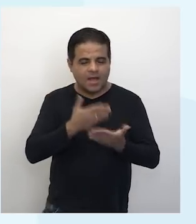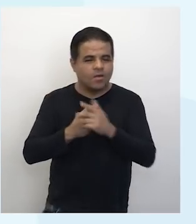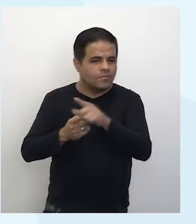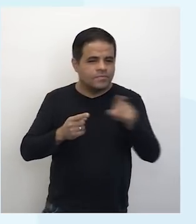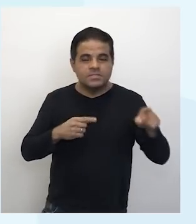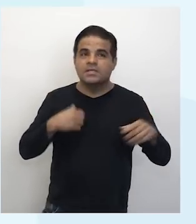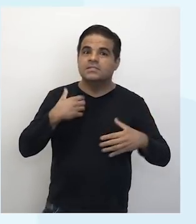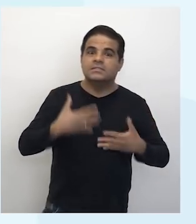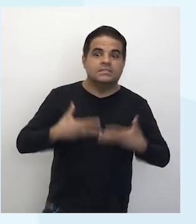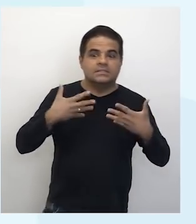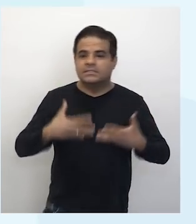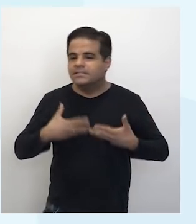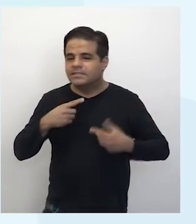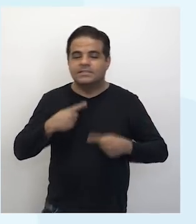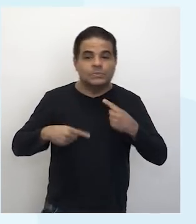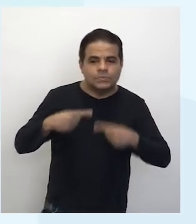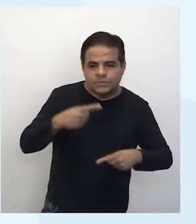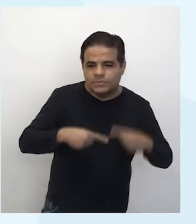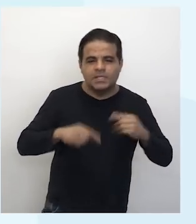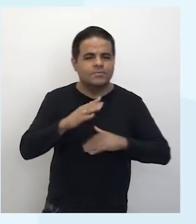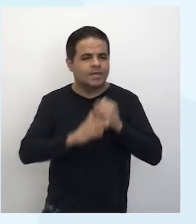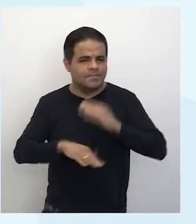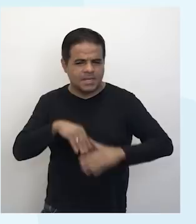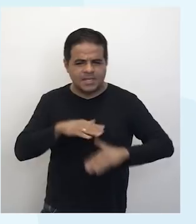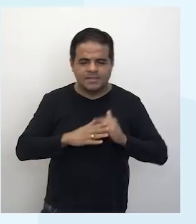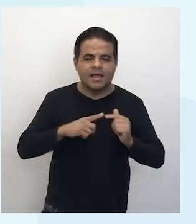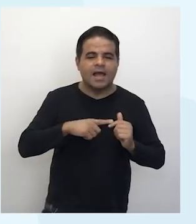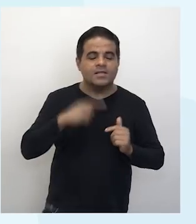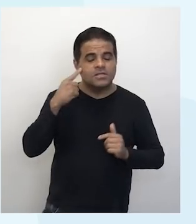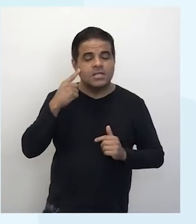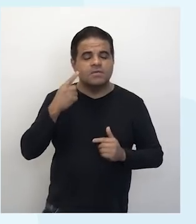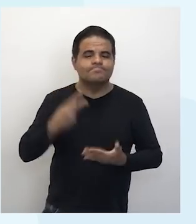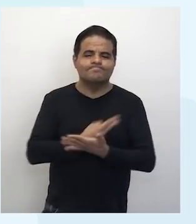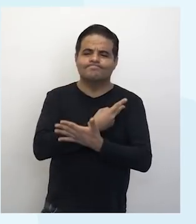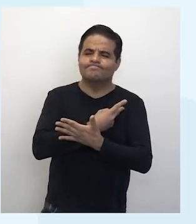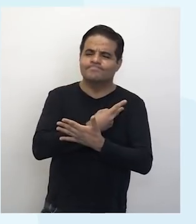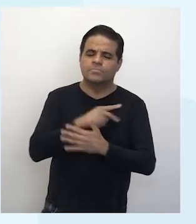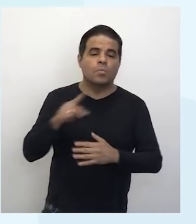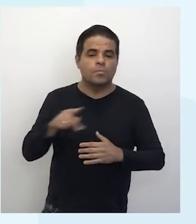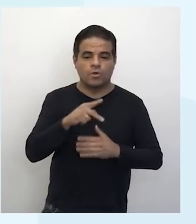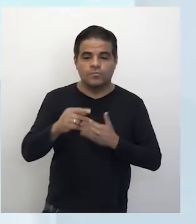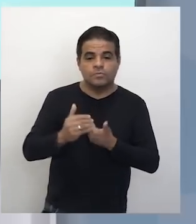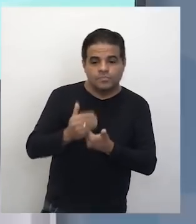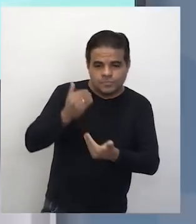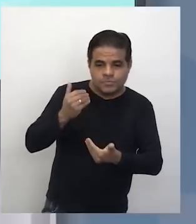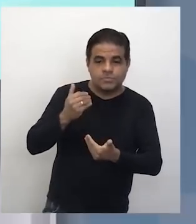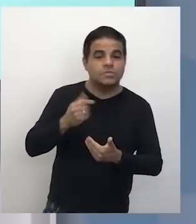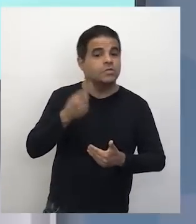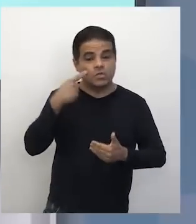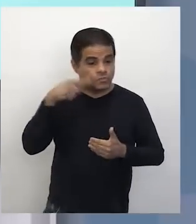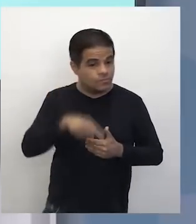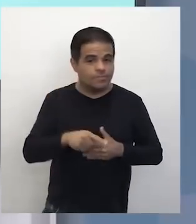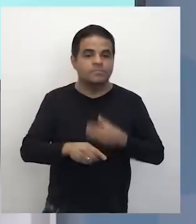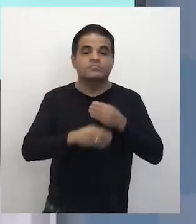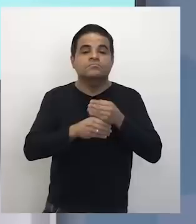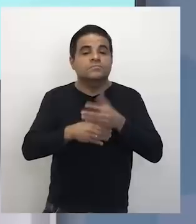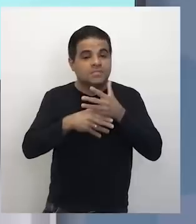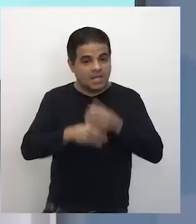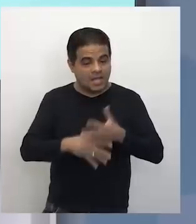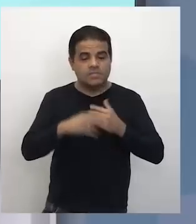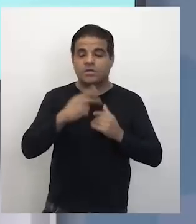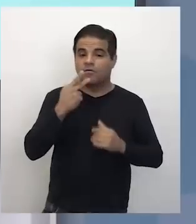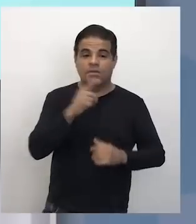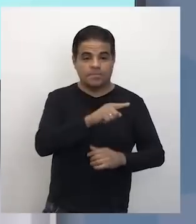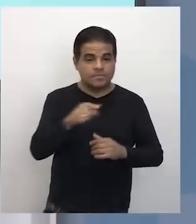tão eufóricos aí na discussão da habilidade que eu cometi um erro, um professor corrigiu e a gente não viu no chat. Então, eu disse